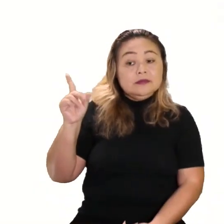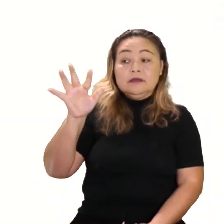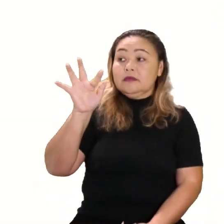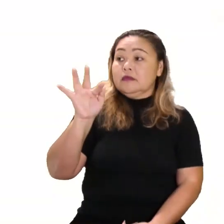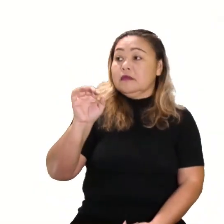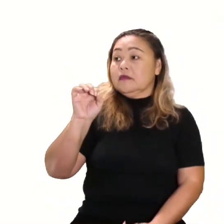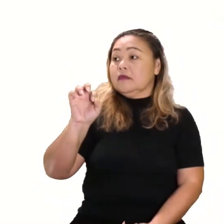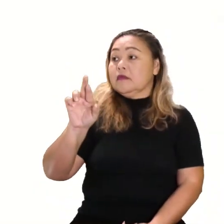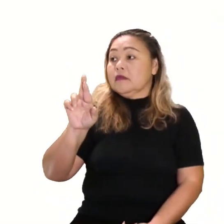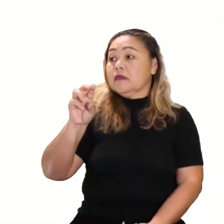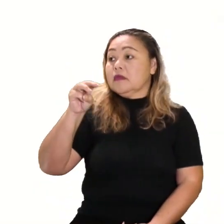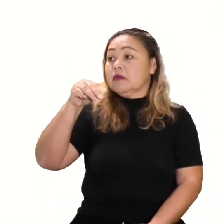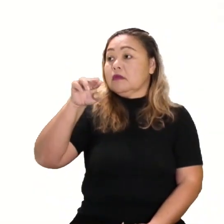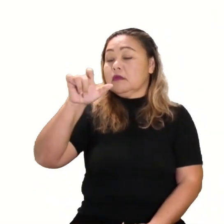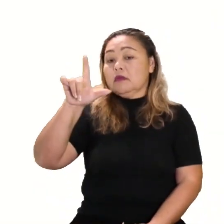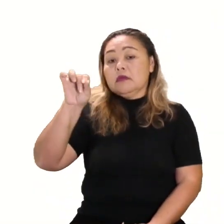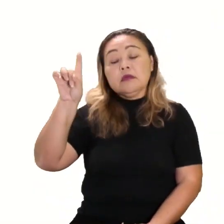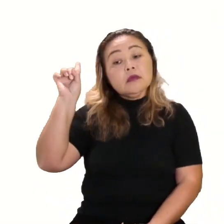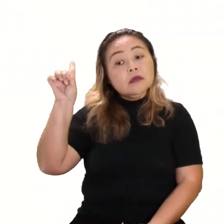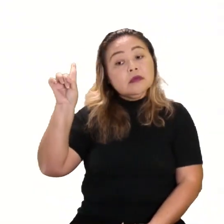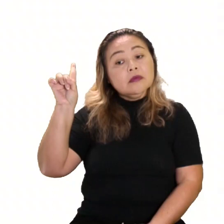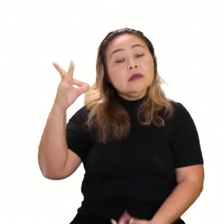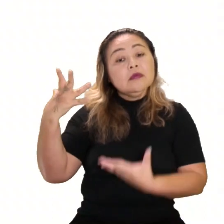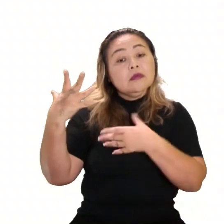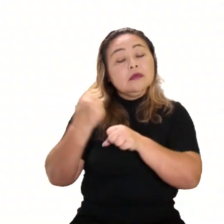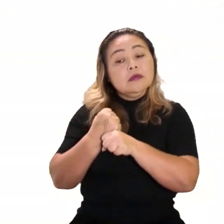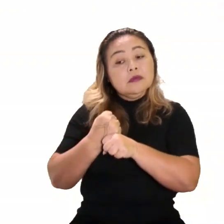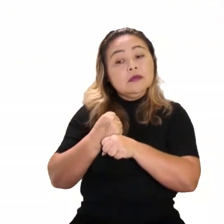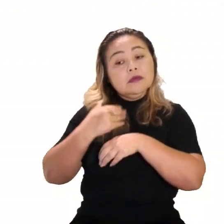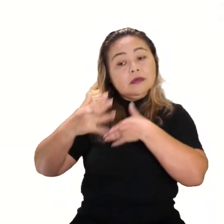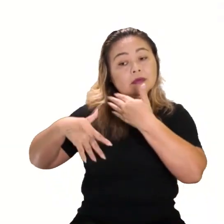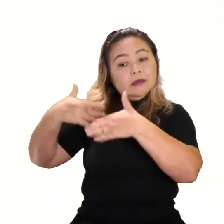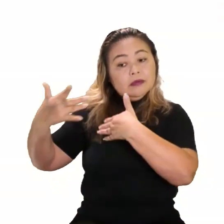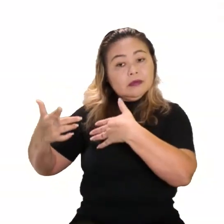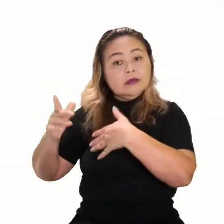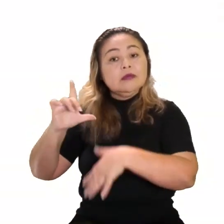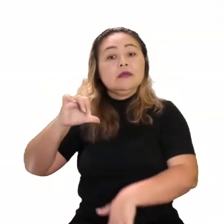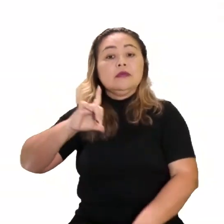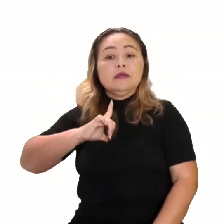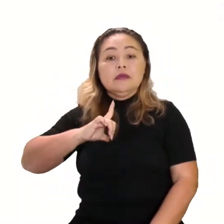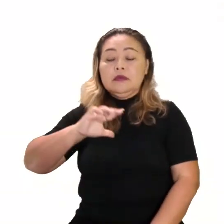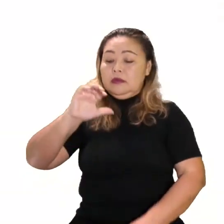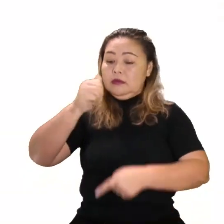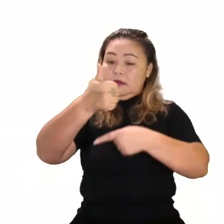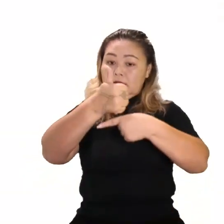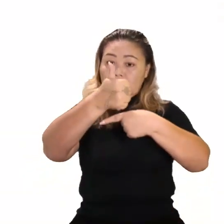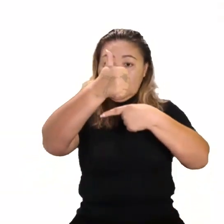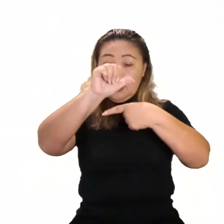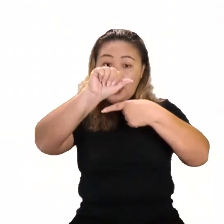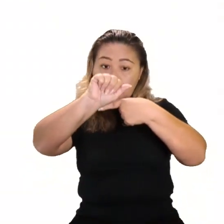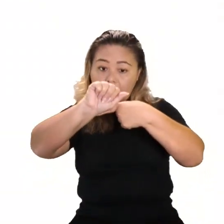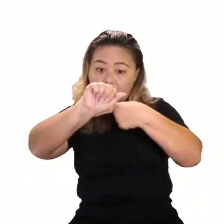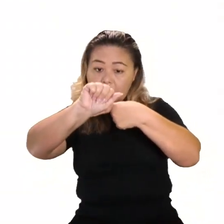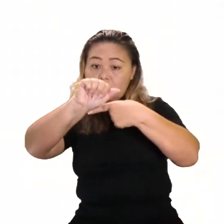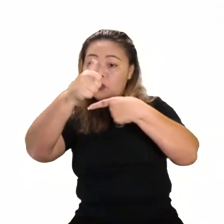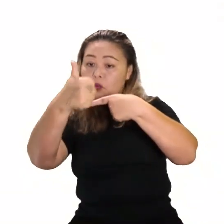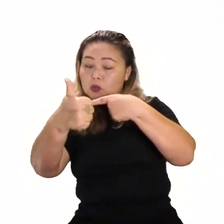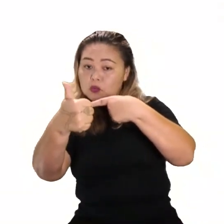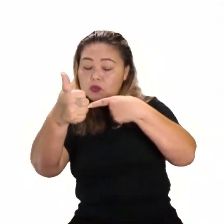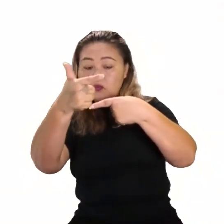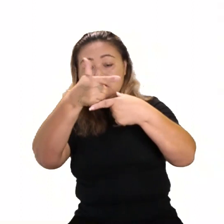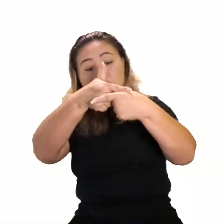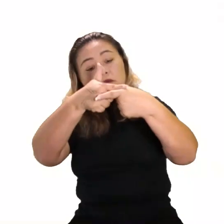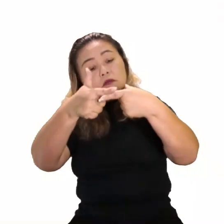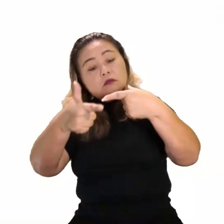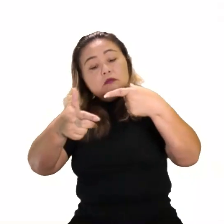nossa fórmula, a nossa equação da soma dos termos infinitos, a gente tem o A1 dividido por 1 menos Q. É isso?